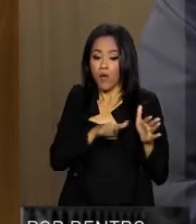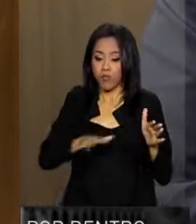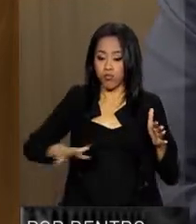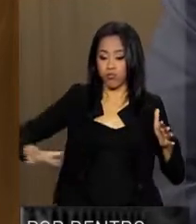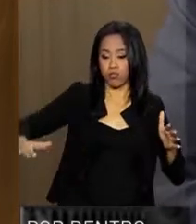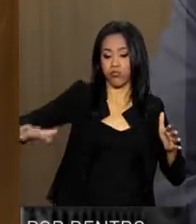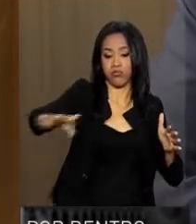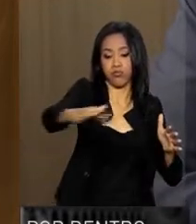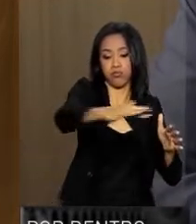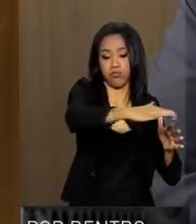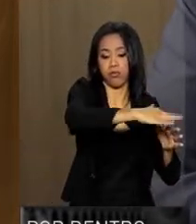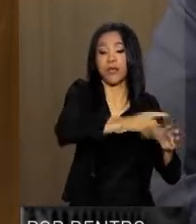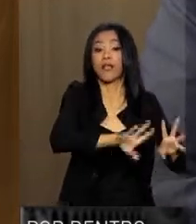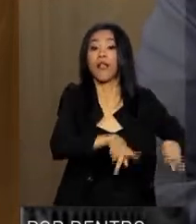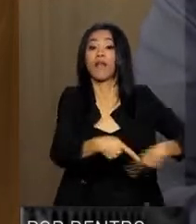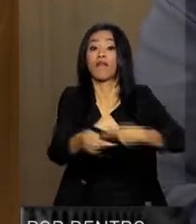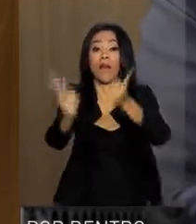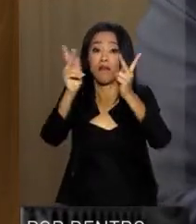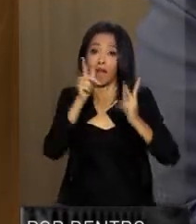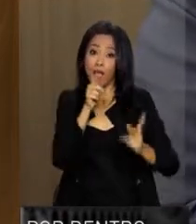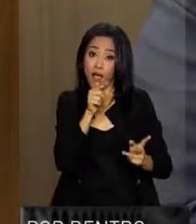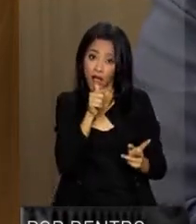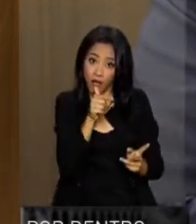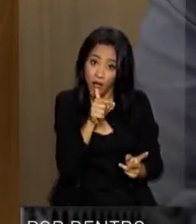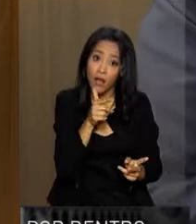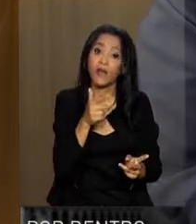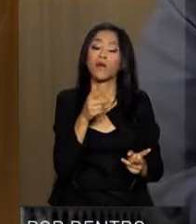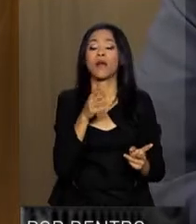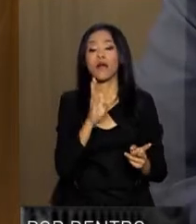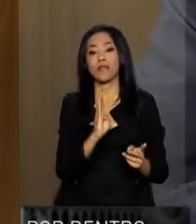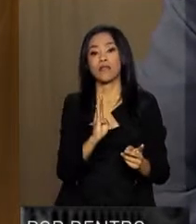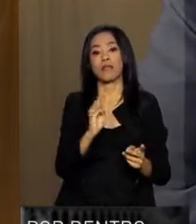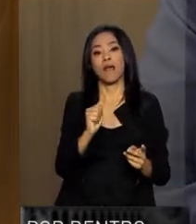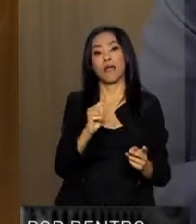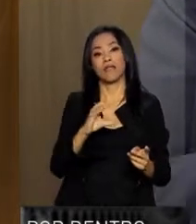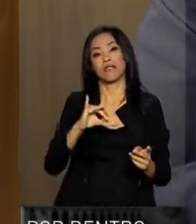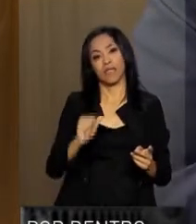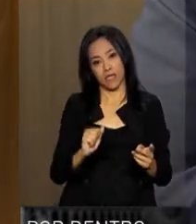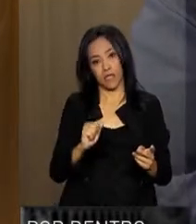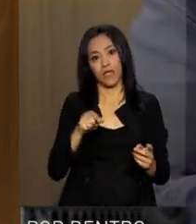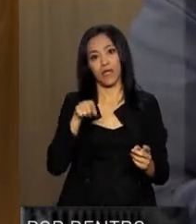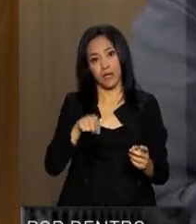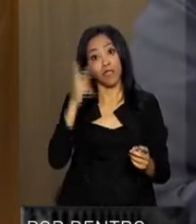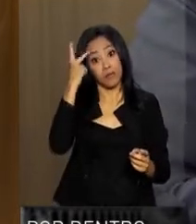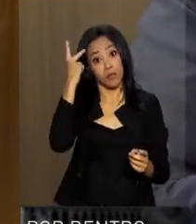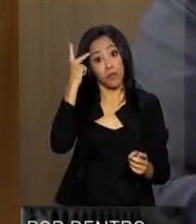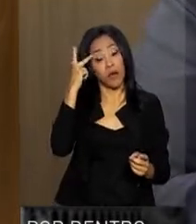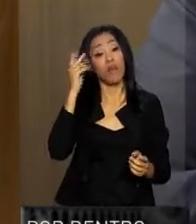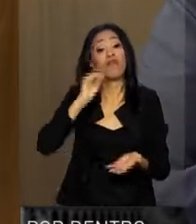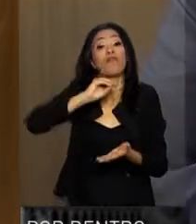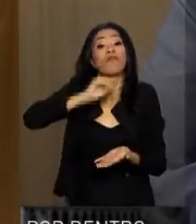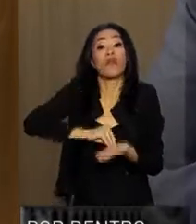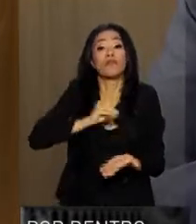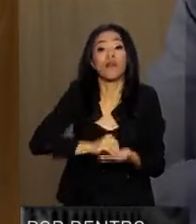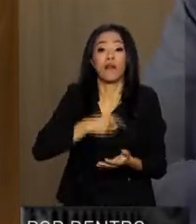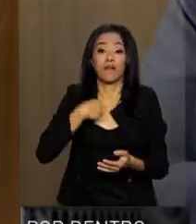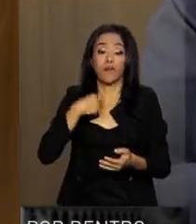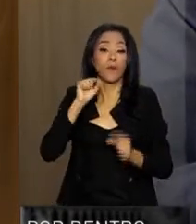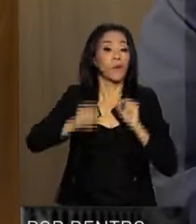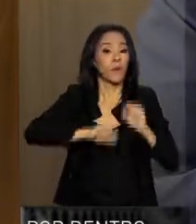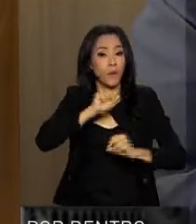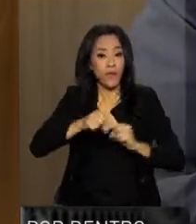nos reservatórios que abasteciam são paulo eram as mais desprotegidas então com isso